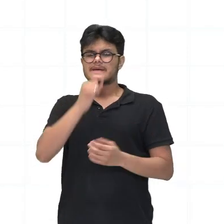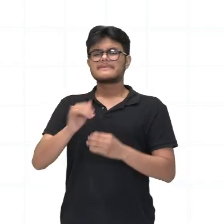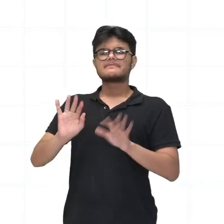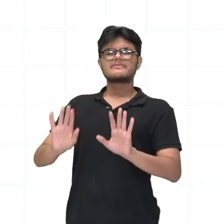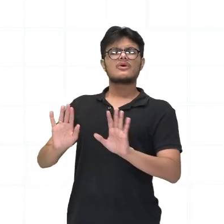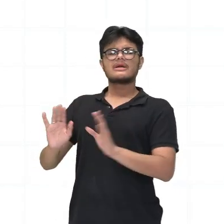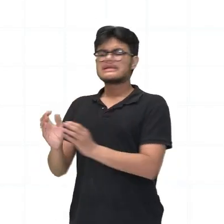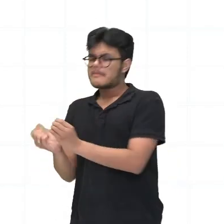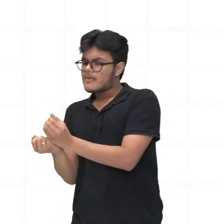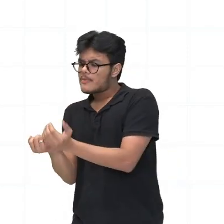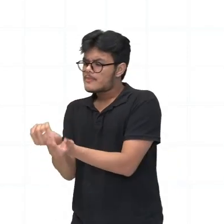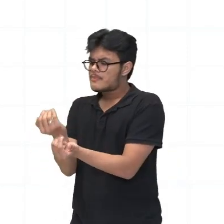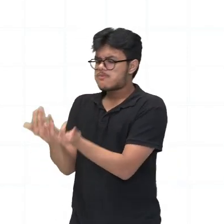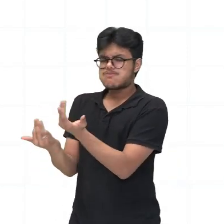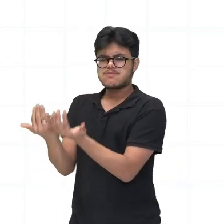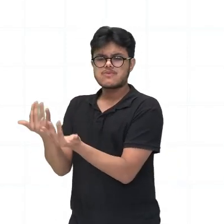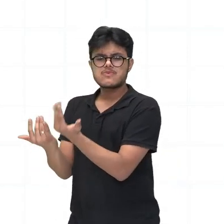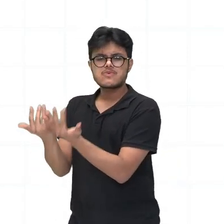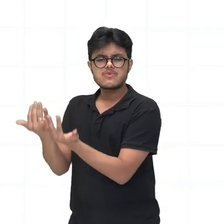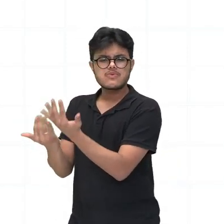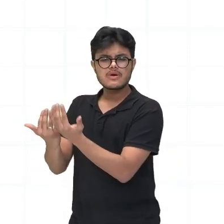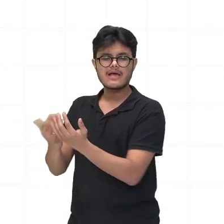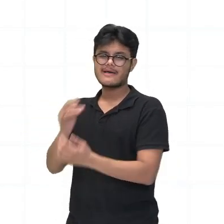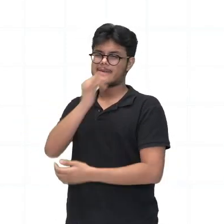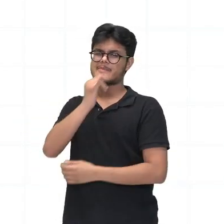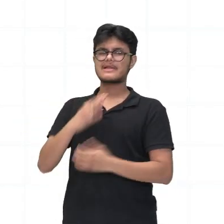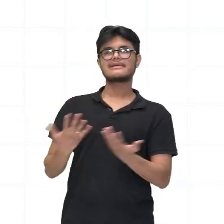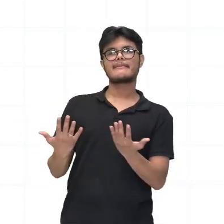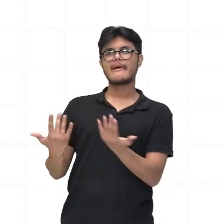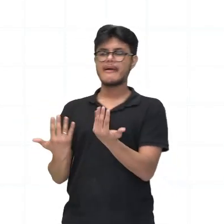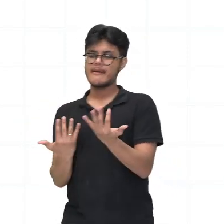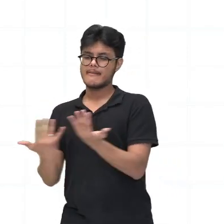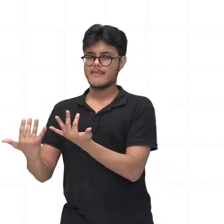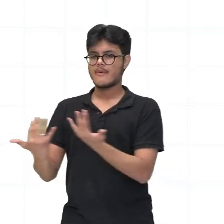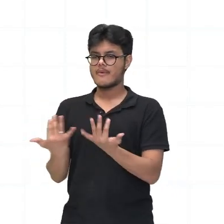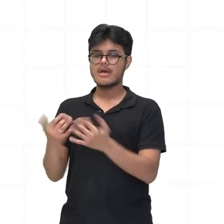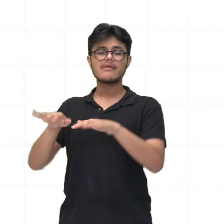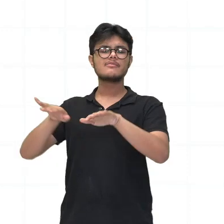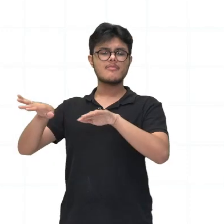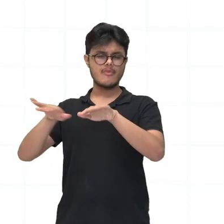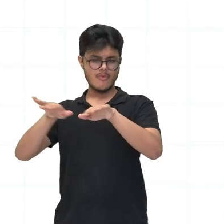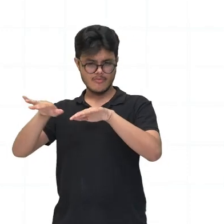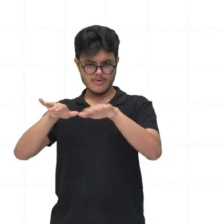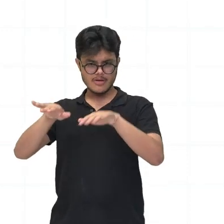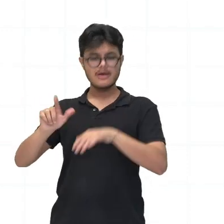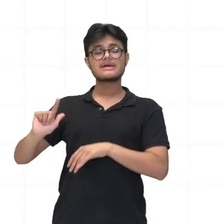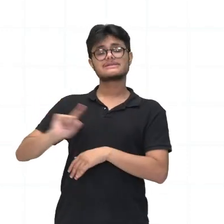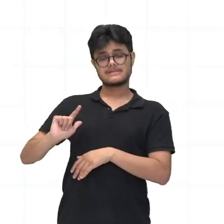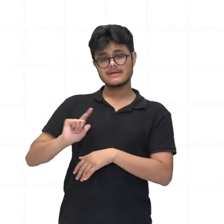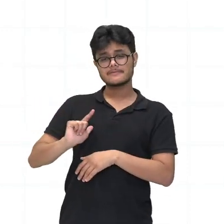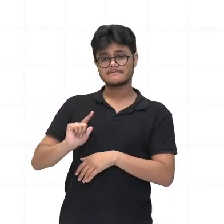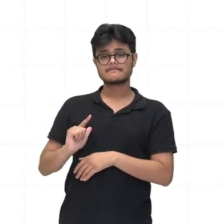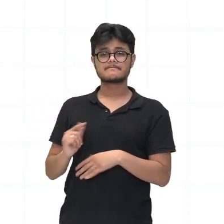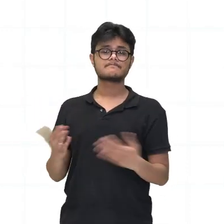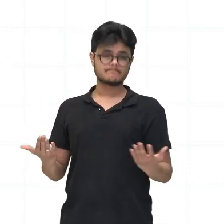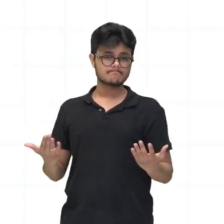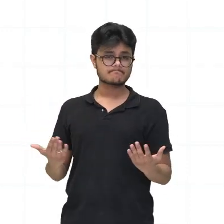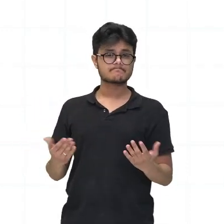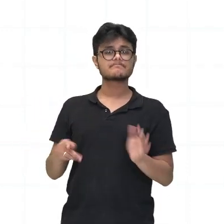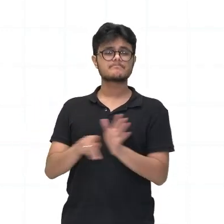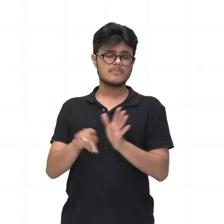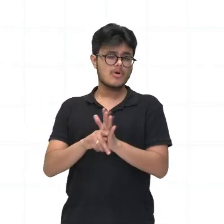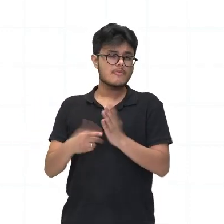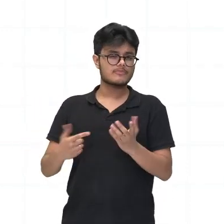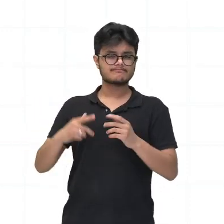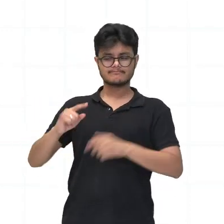a bailar. Ora, o ato de bailar, né, é algo que conscientemente é feito pelos seres